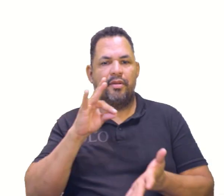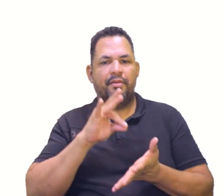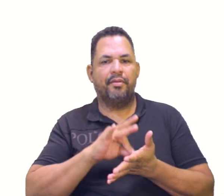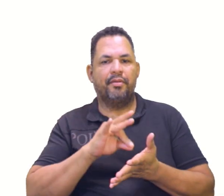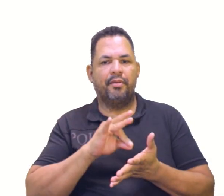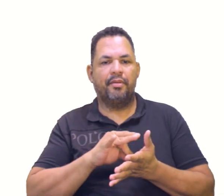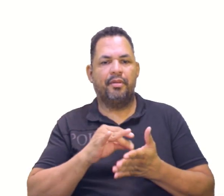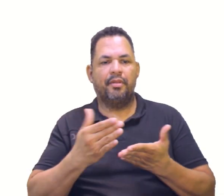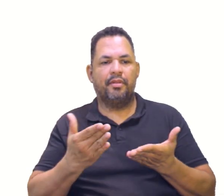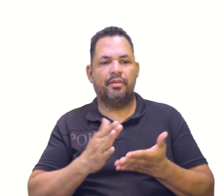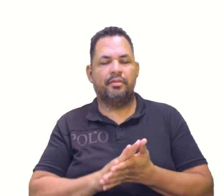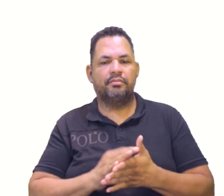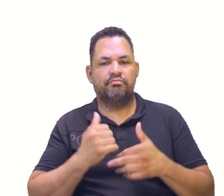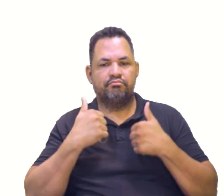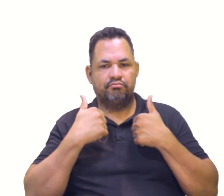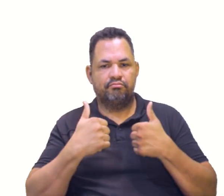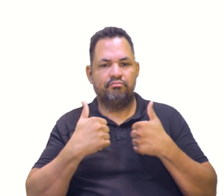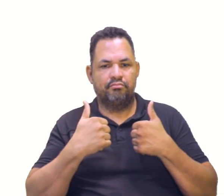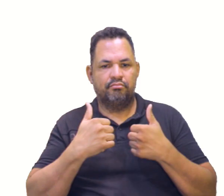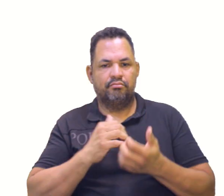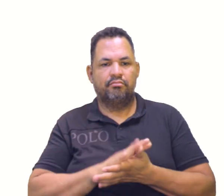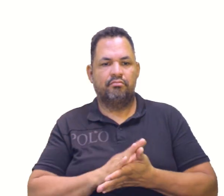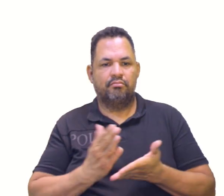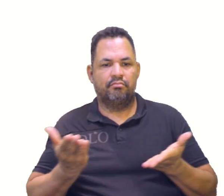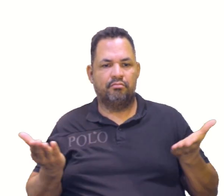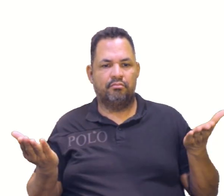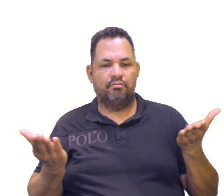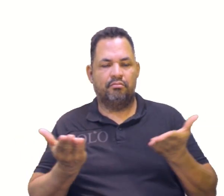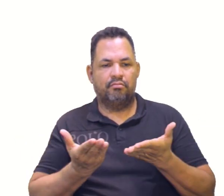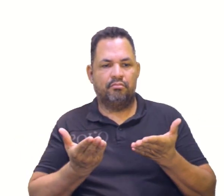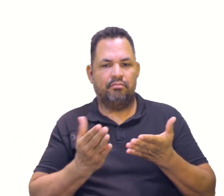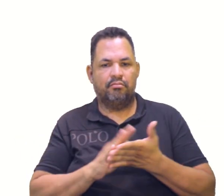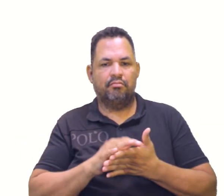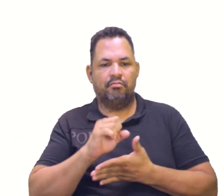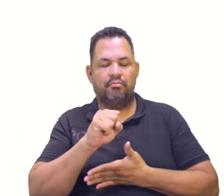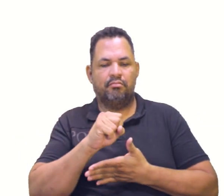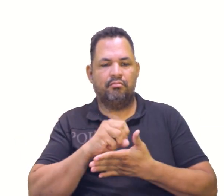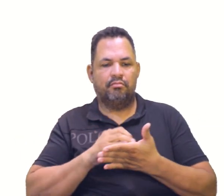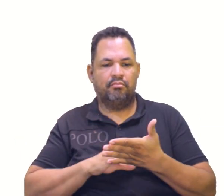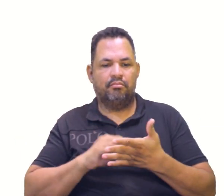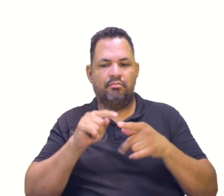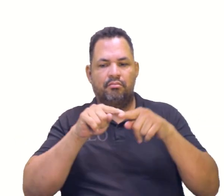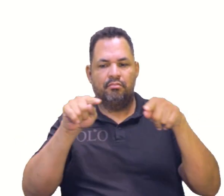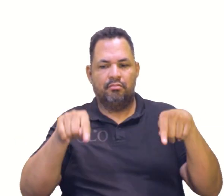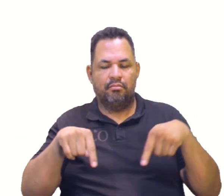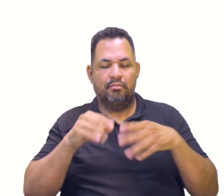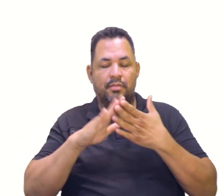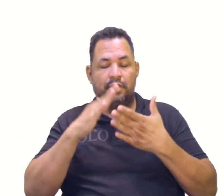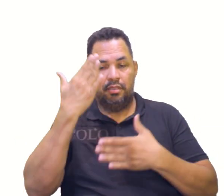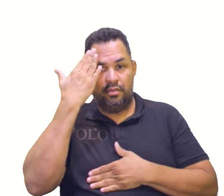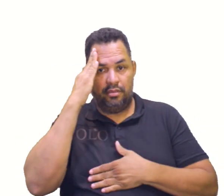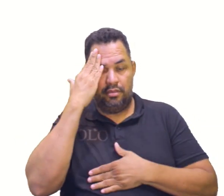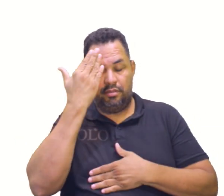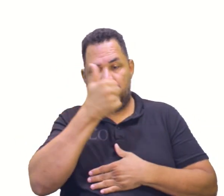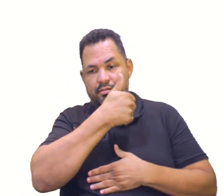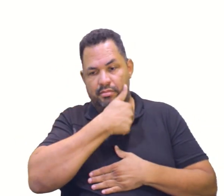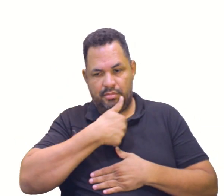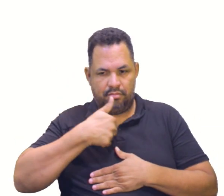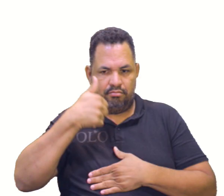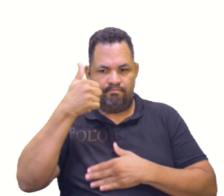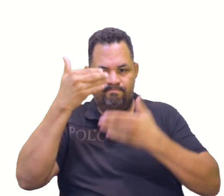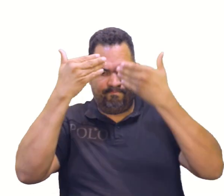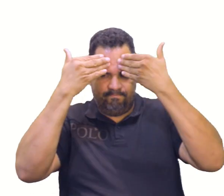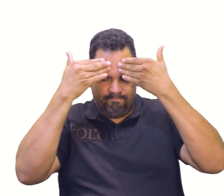Verdade. Beleza, então? Eu acho que agora, né, com as atividades de sala, tudo também dá uma clareada, né? As coisas começam